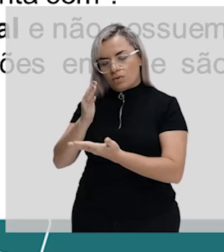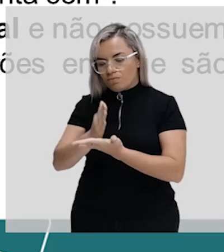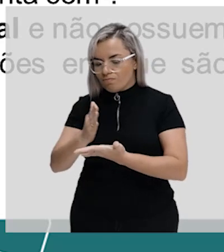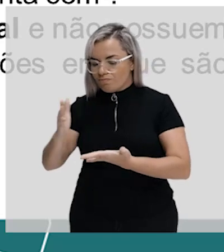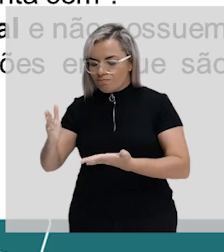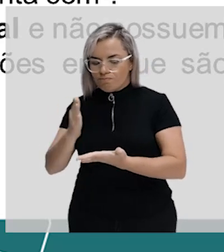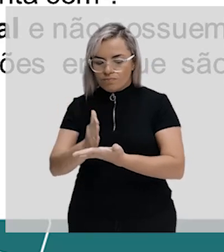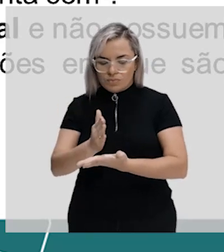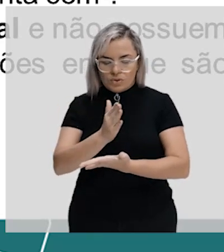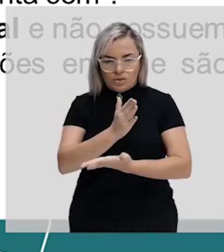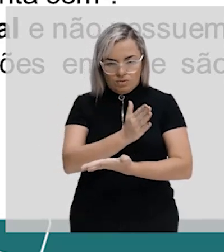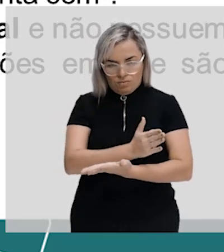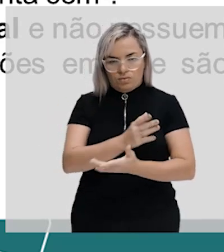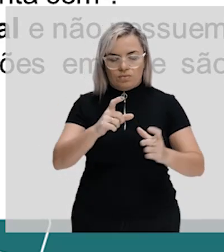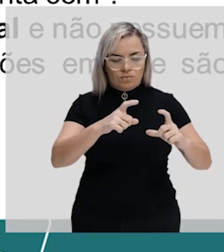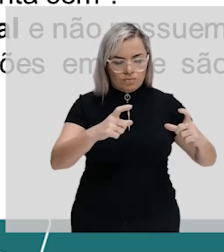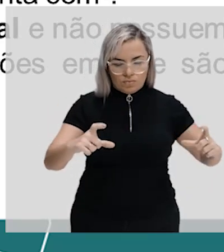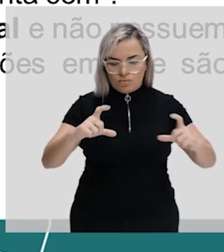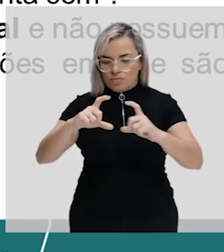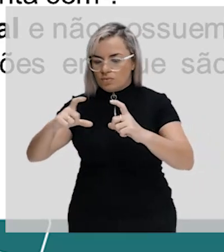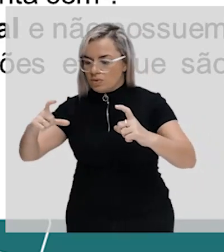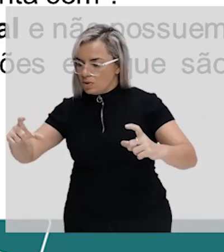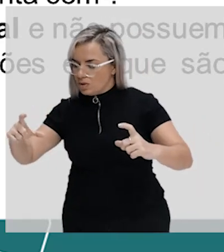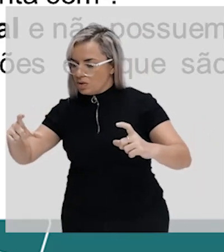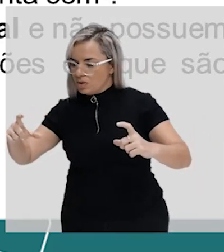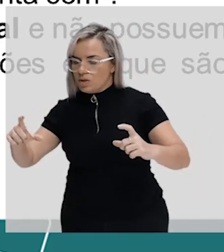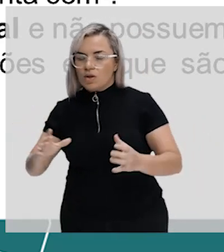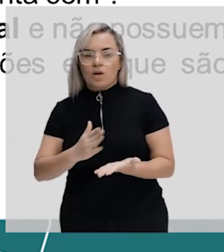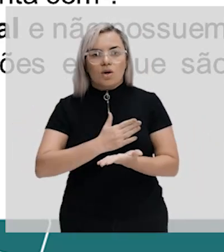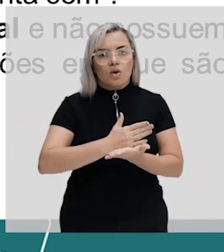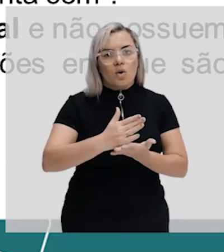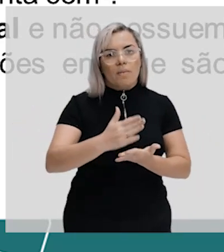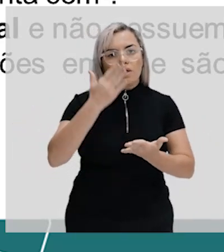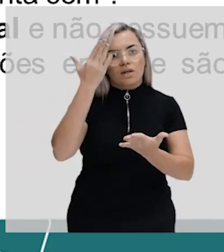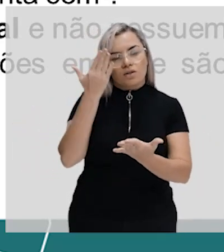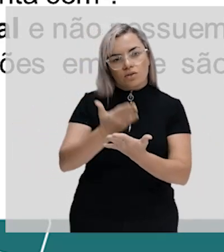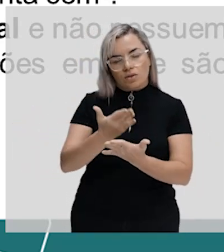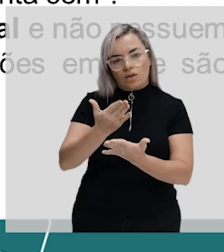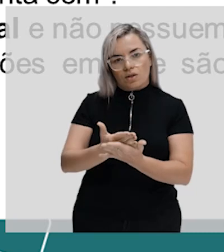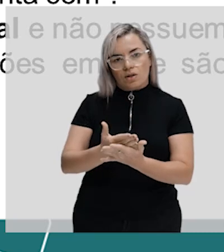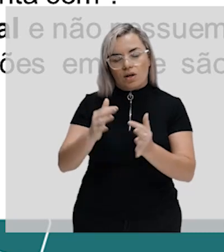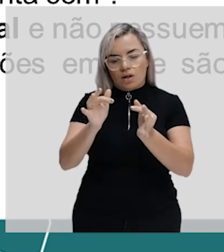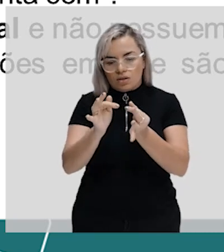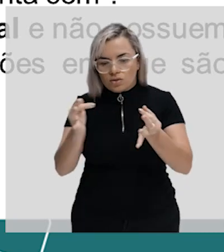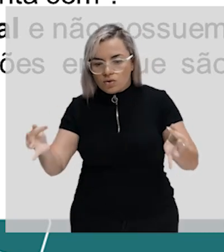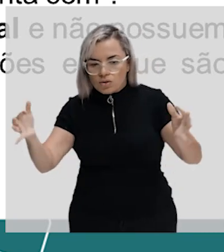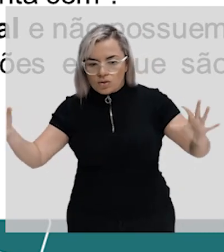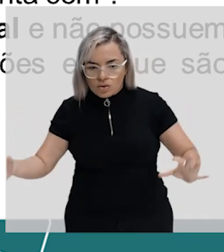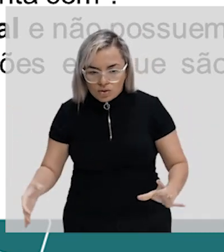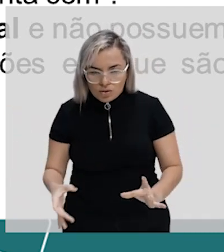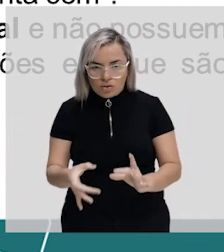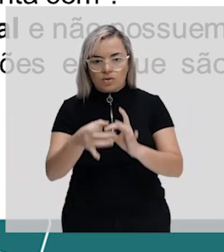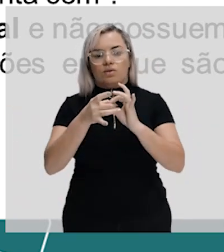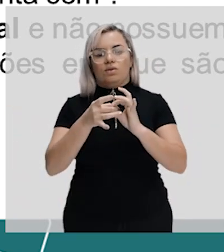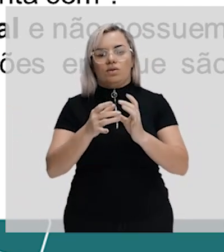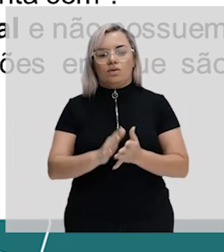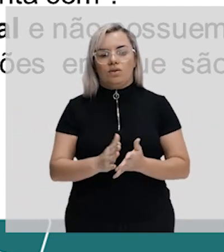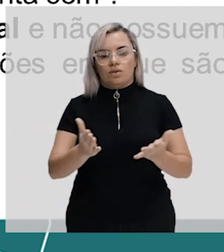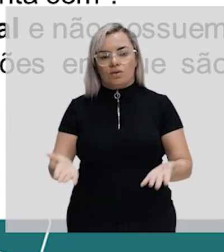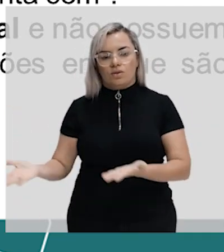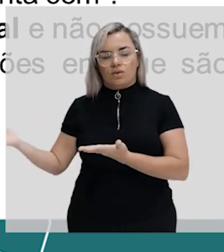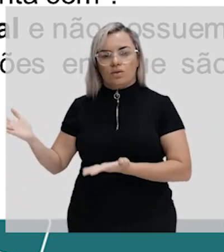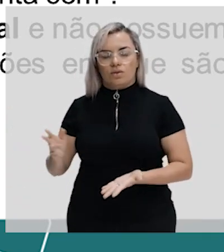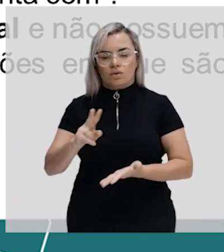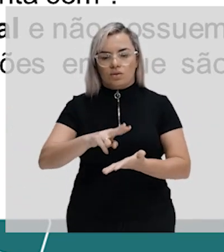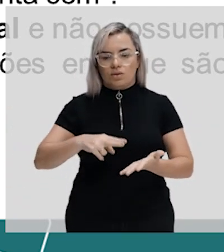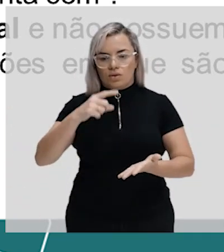passar para conhecer as conjunções subordinadas. Então, conjunções são palavras invariáveis na língua espanhola,